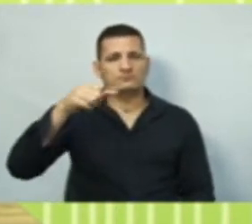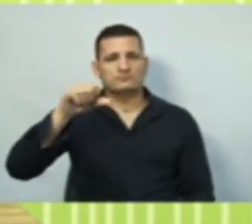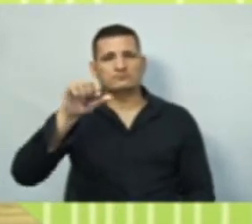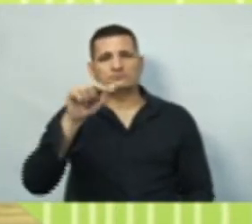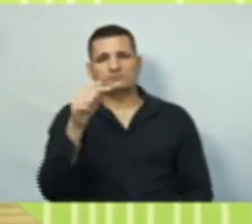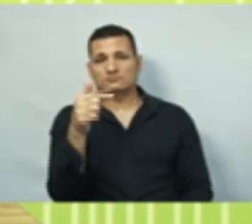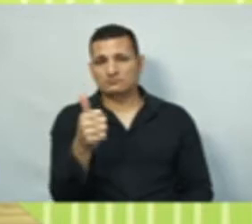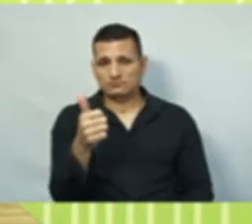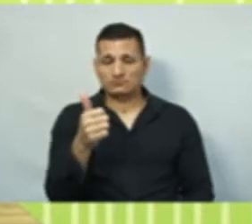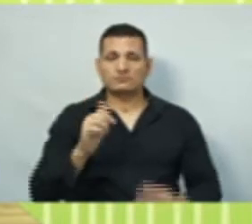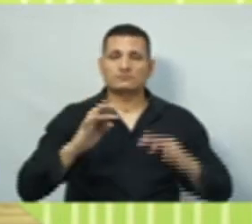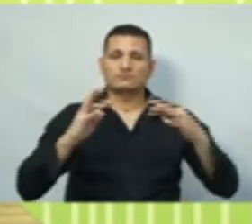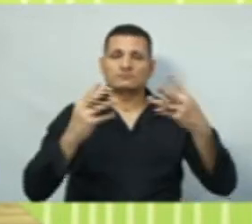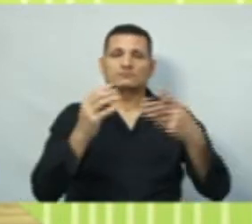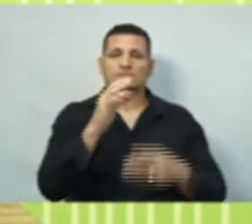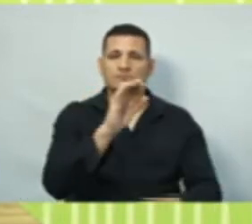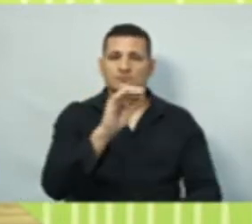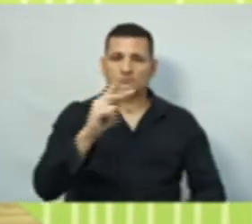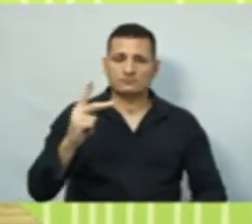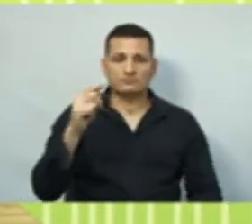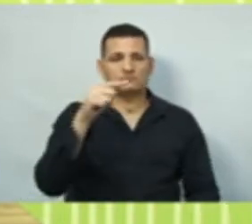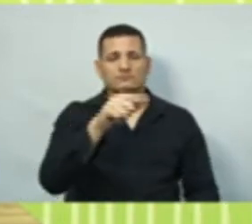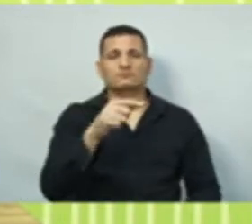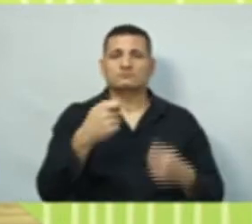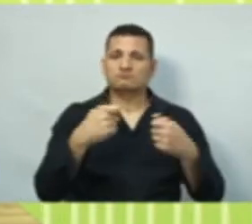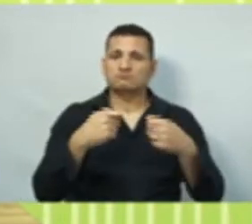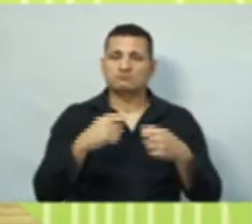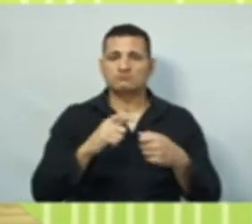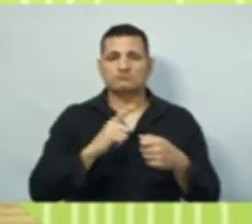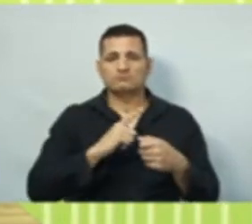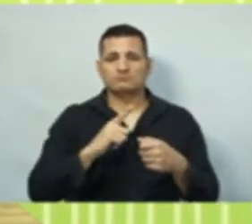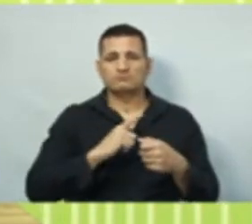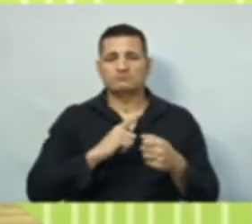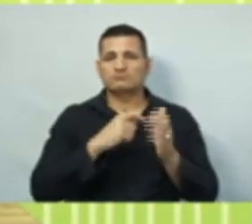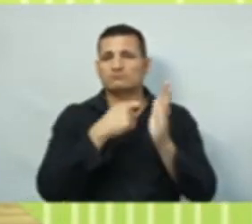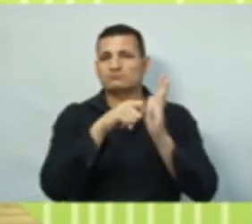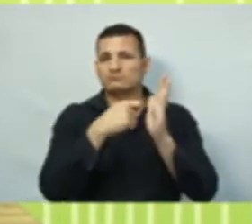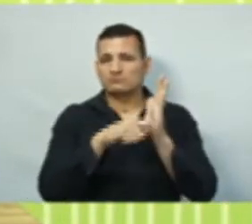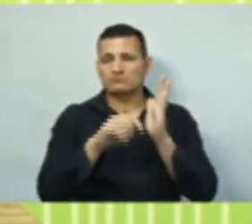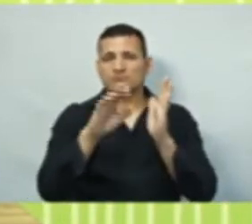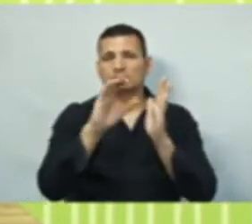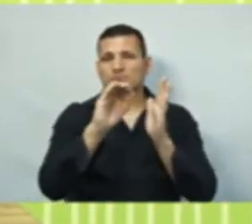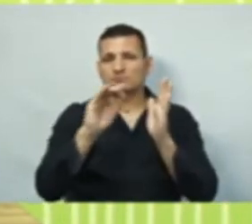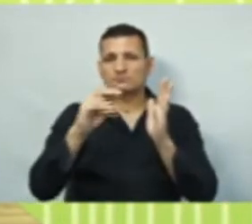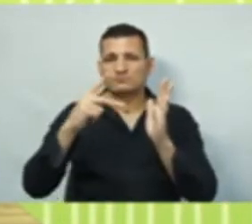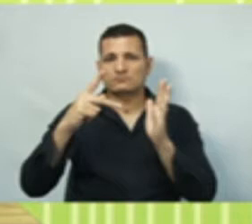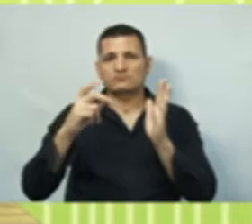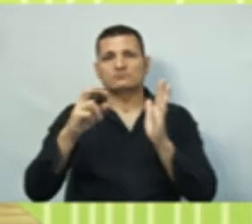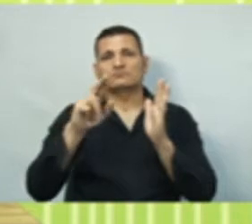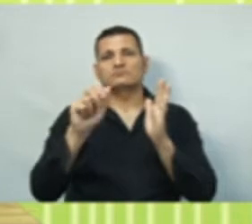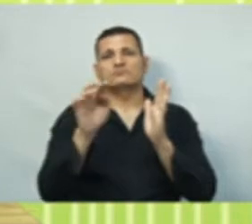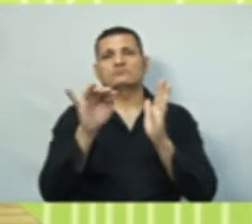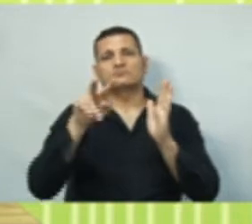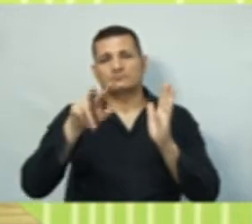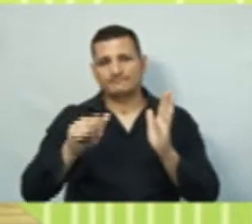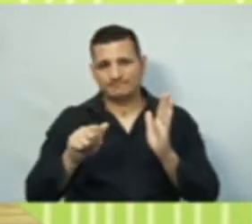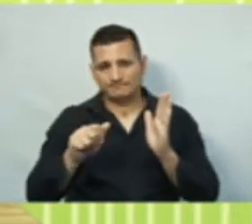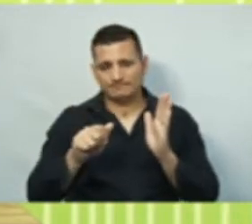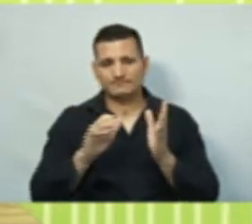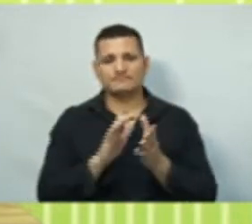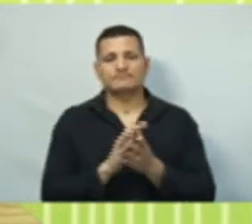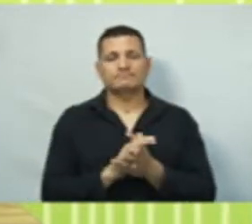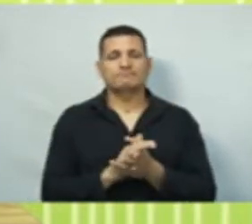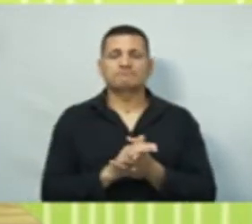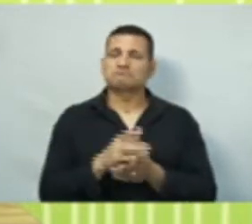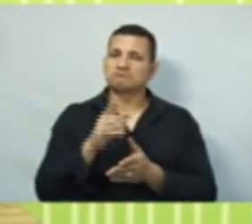toda cooperativa tem que vir escrito cooperativa. Ai, professora, é